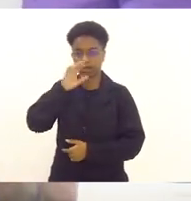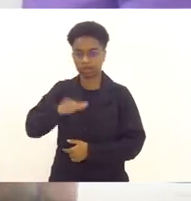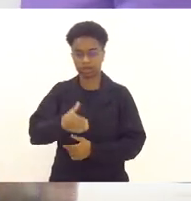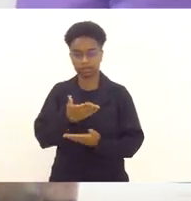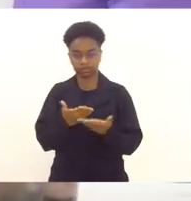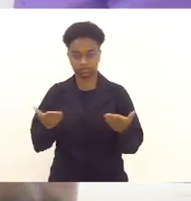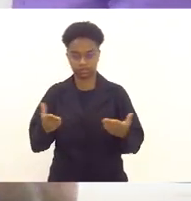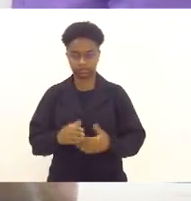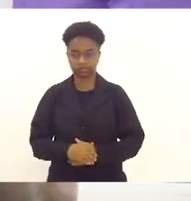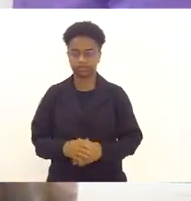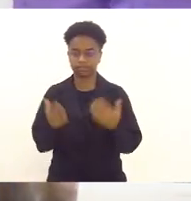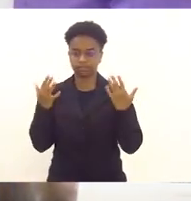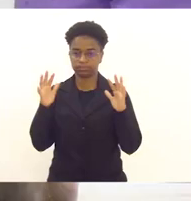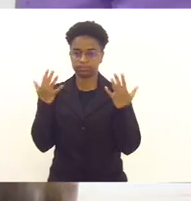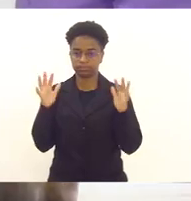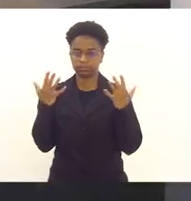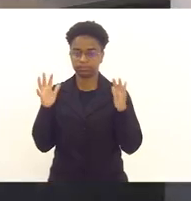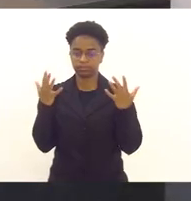todas